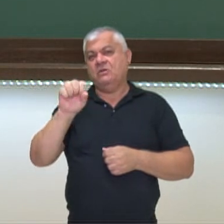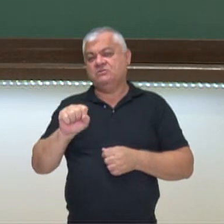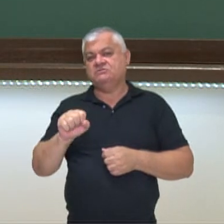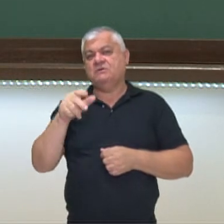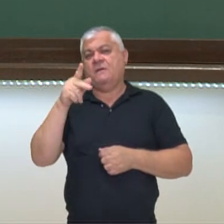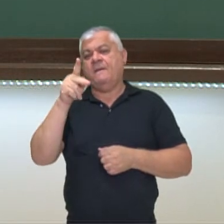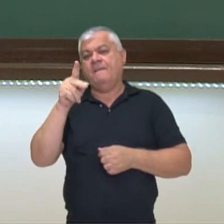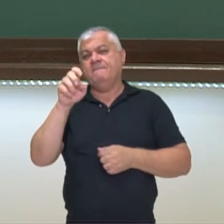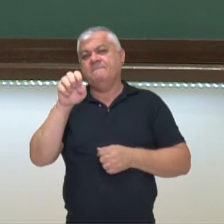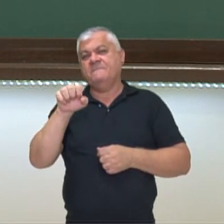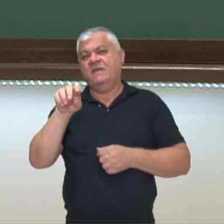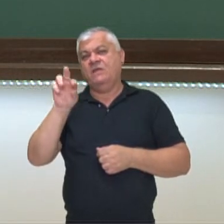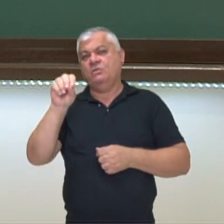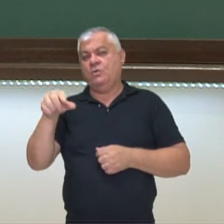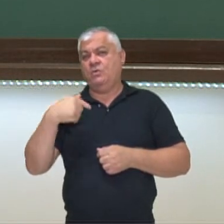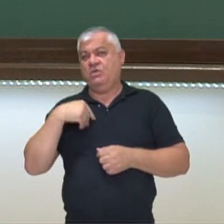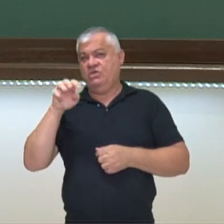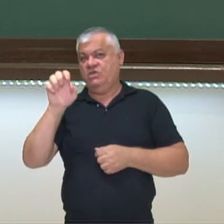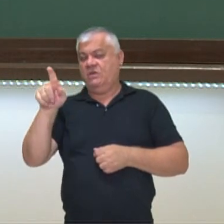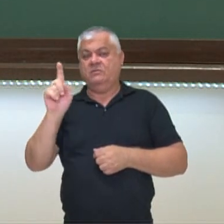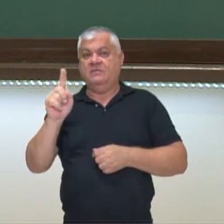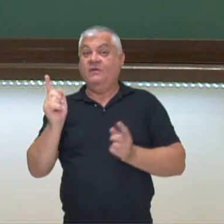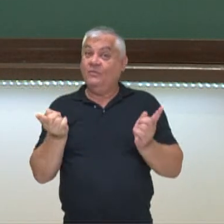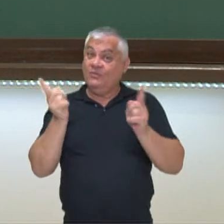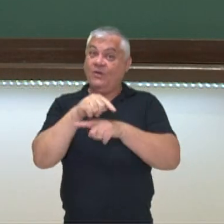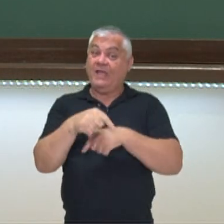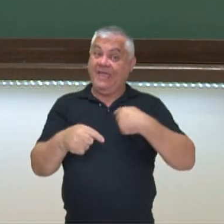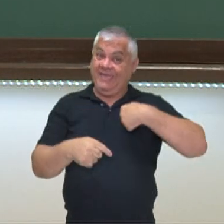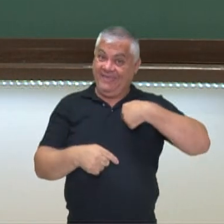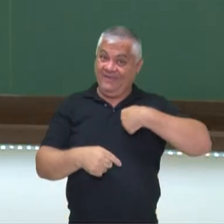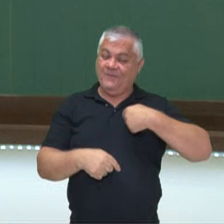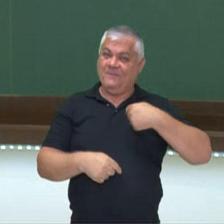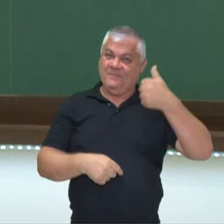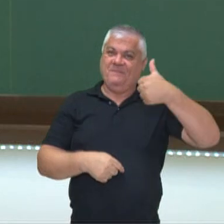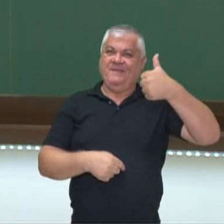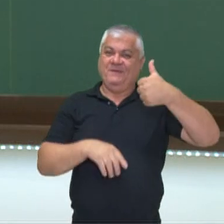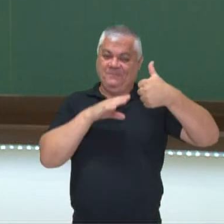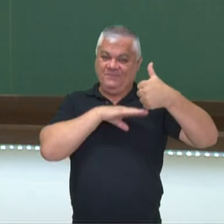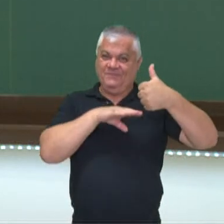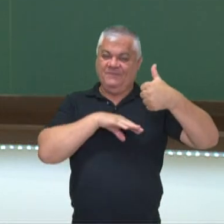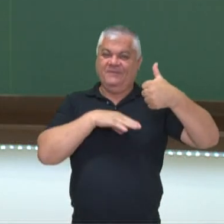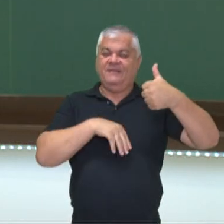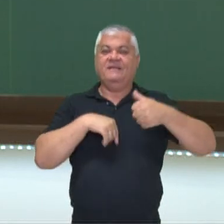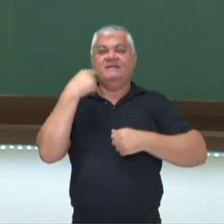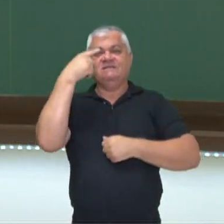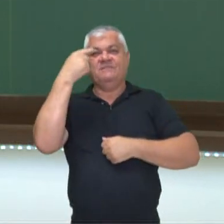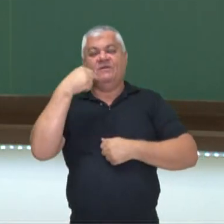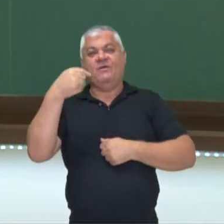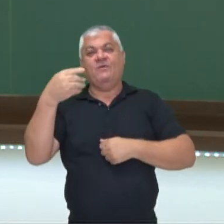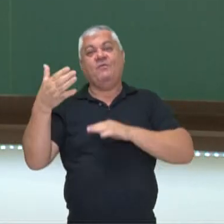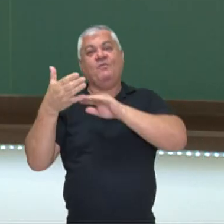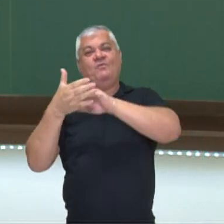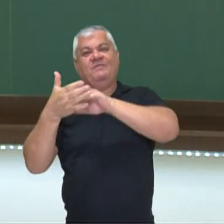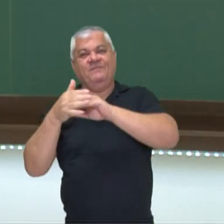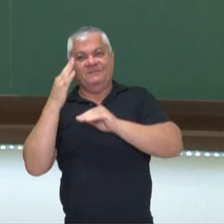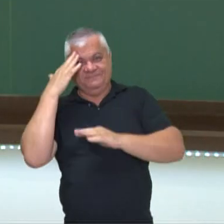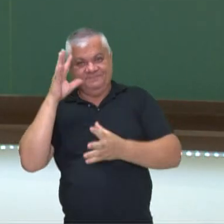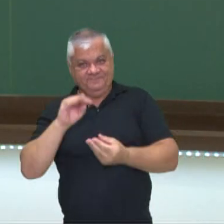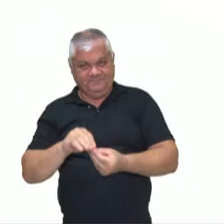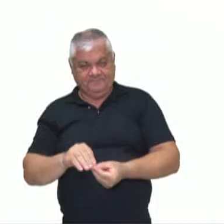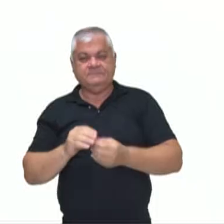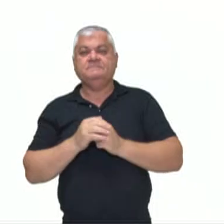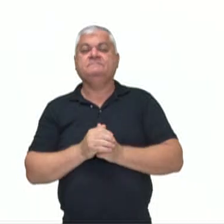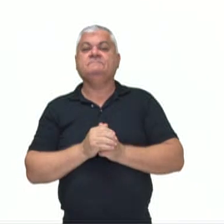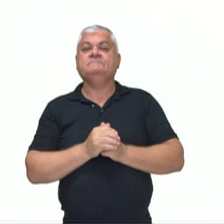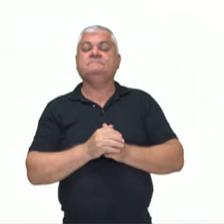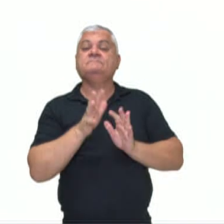eu, Carlos e Pedro. Tranquilo? Muito bem. Adelante. Então, vamos aí para a nossa atividade 2. Sustitua